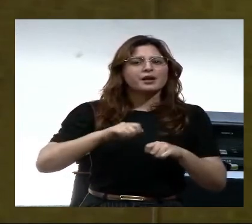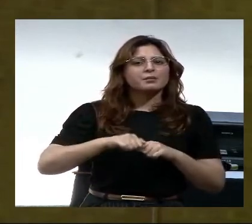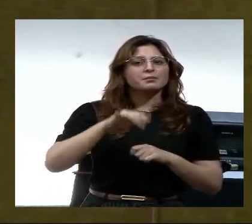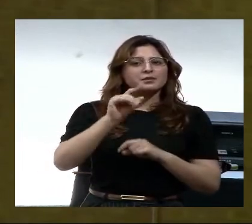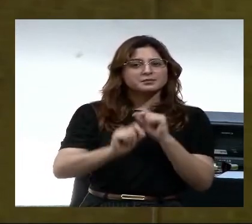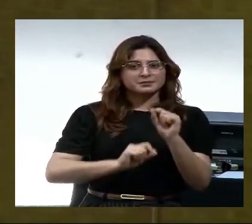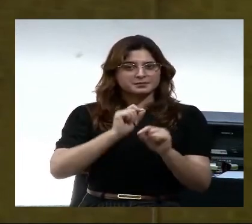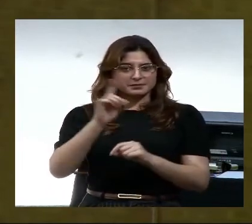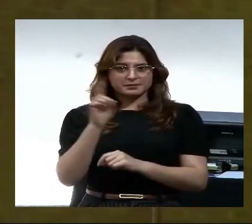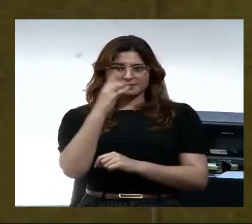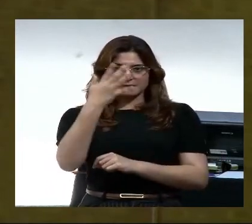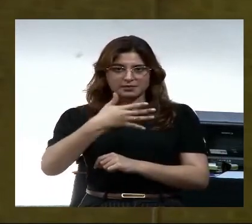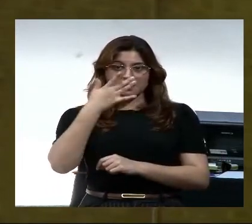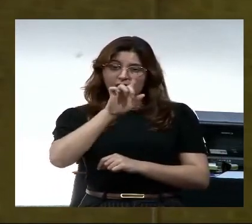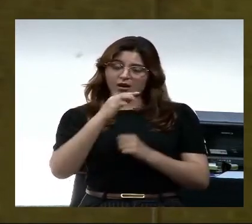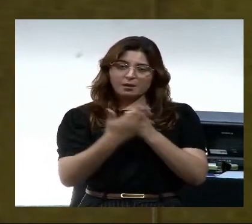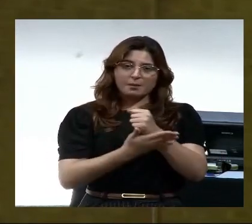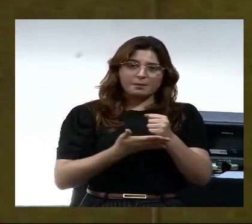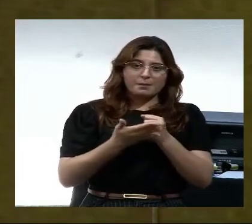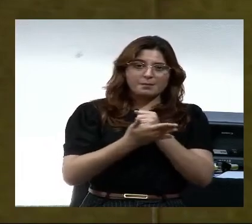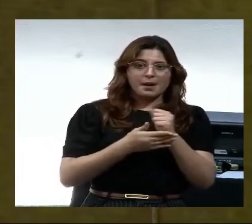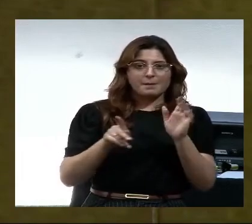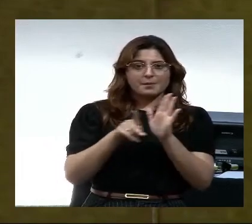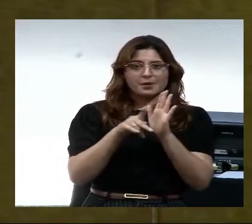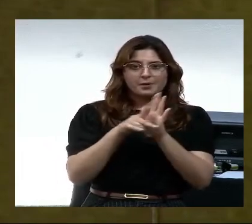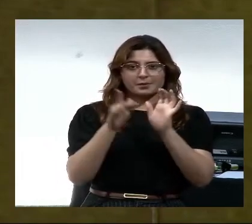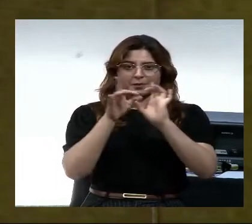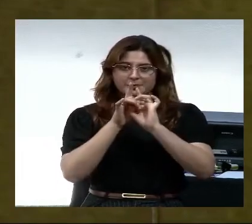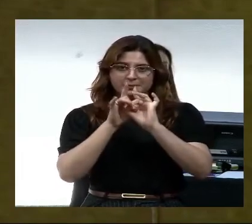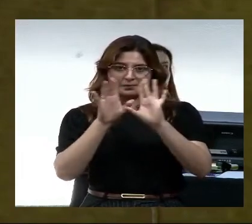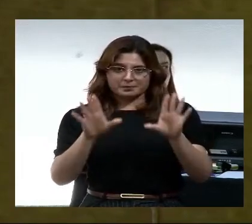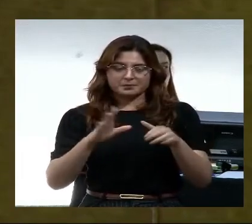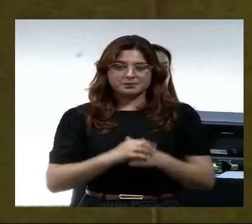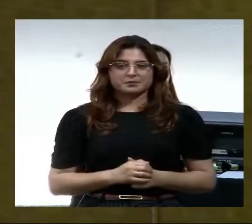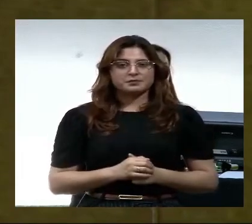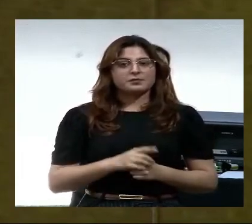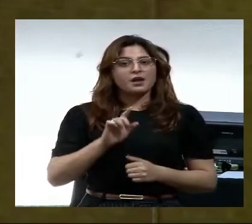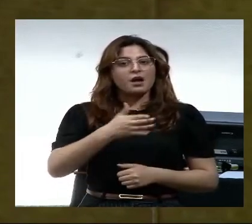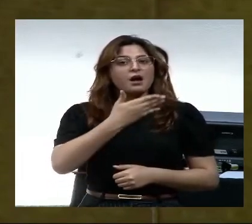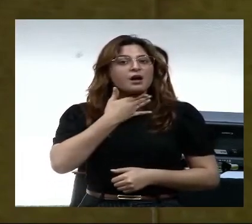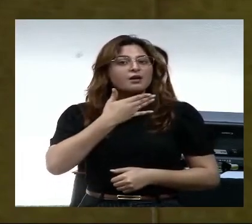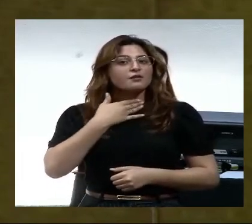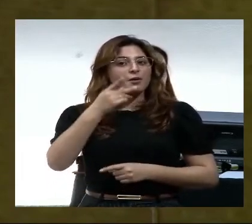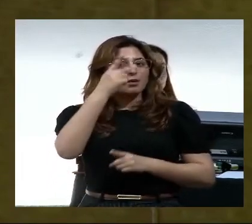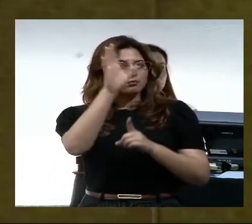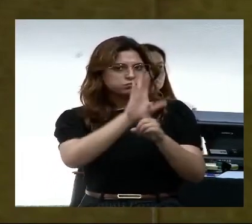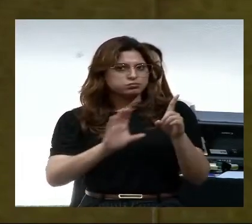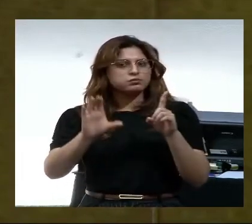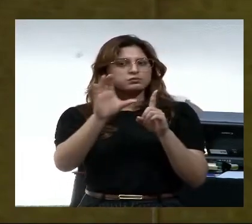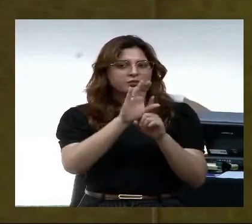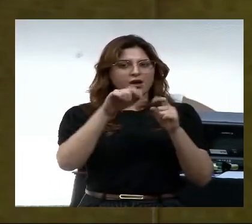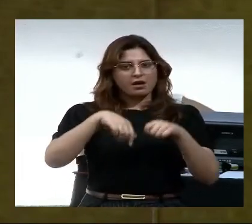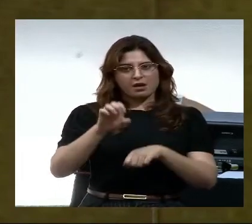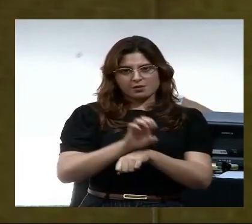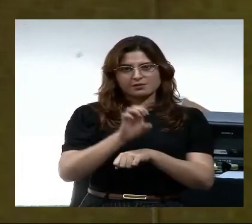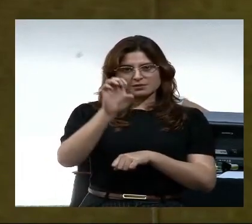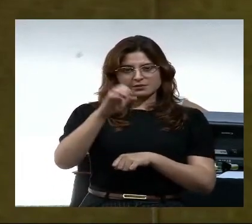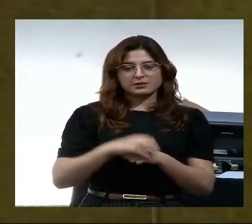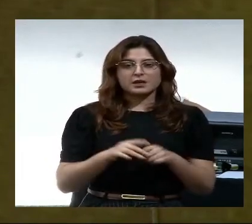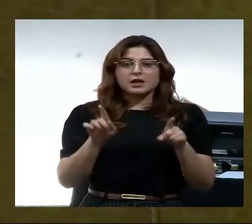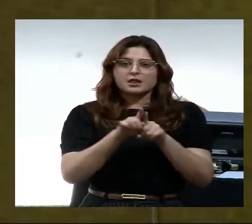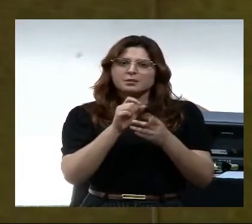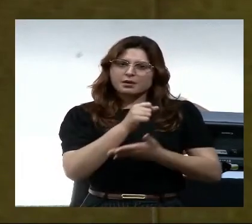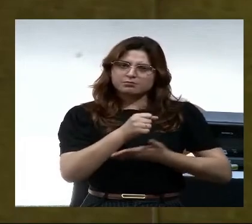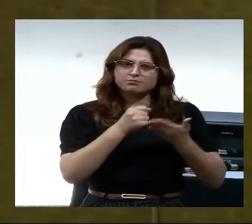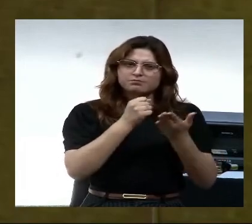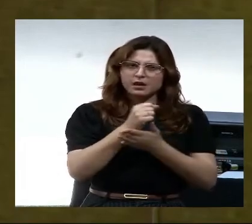sustentação oral é um elemento básico da democracia. Ela nada mais é do que a voz do cidadão perante o Estado. É a mais básica apresentação de